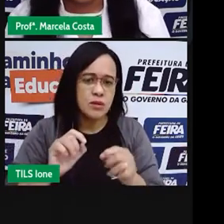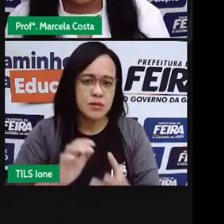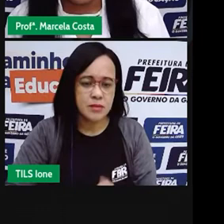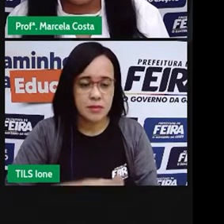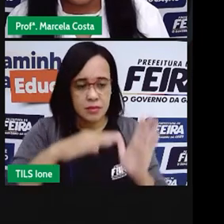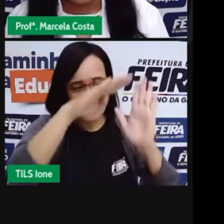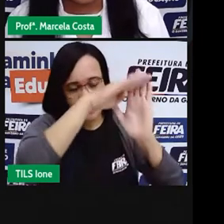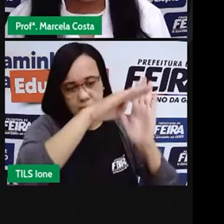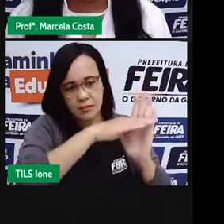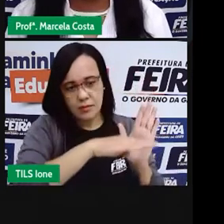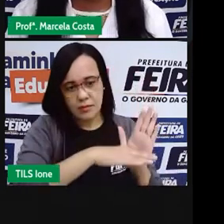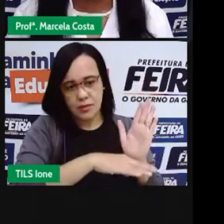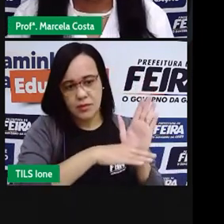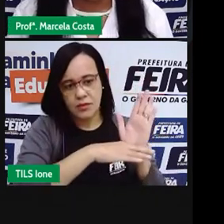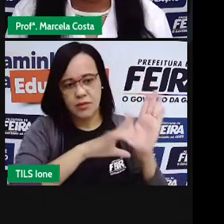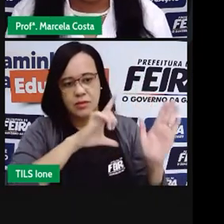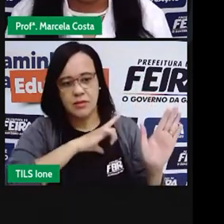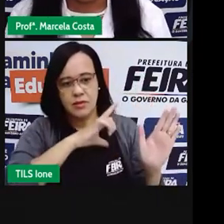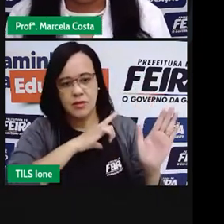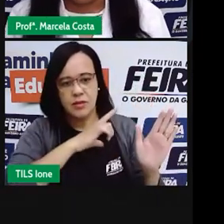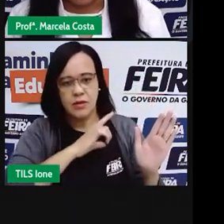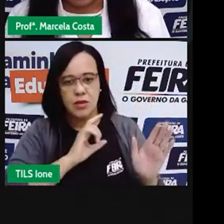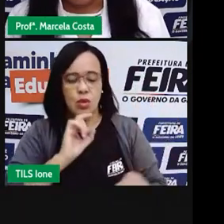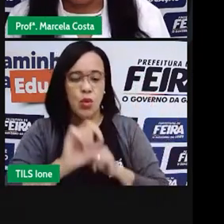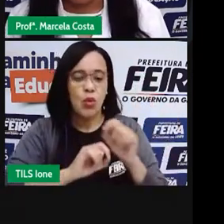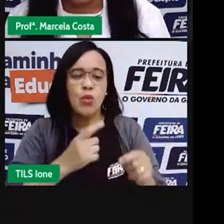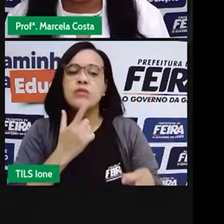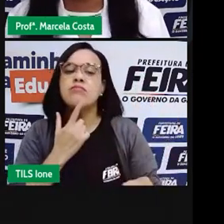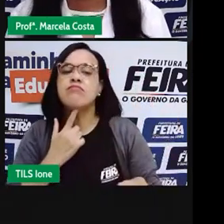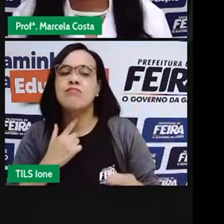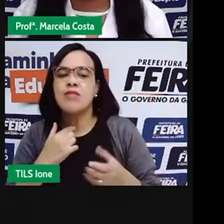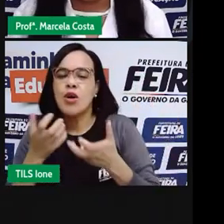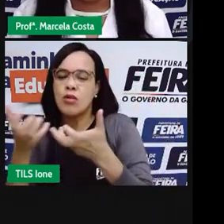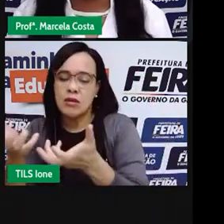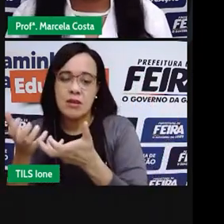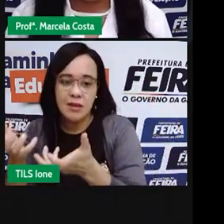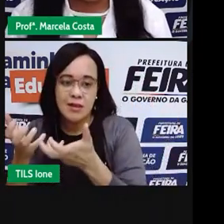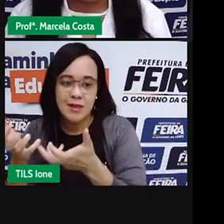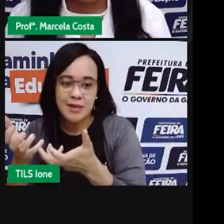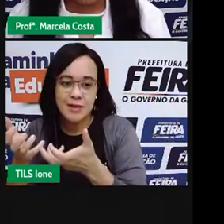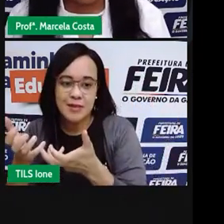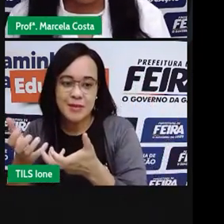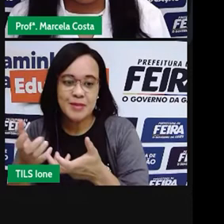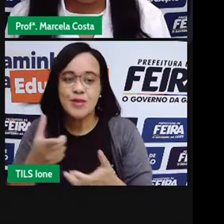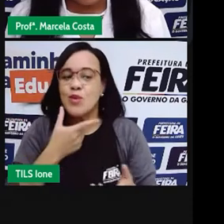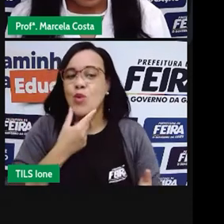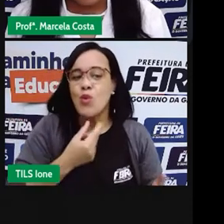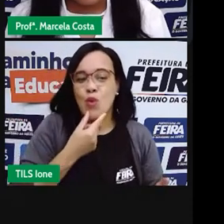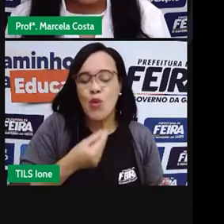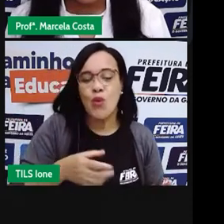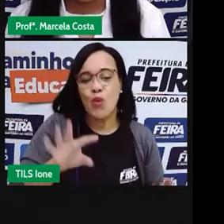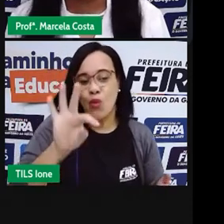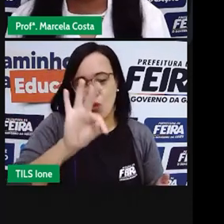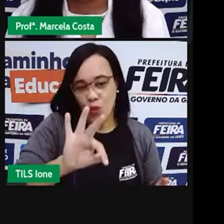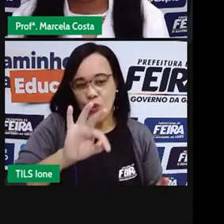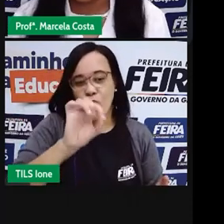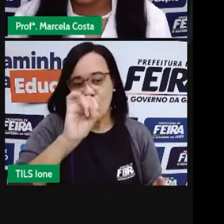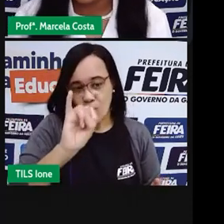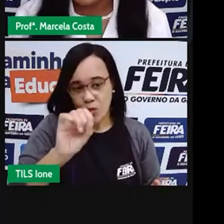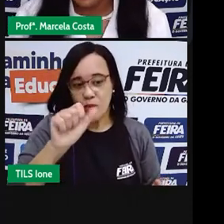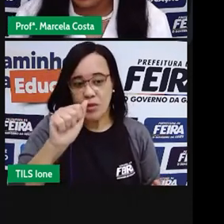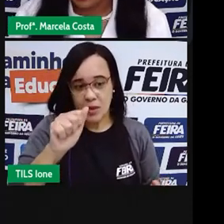Na lista de itens, o que quer comprar de Thiago tem um pacote de bala que